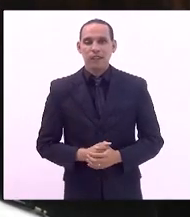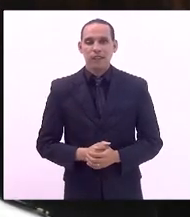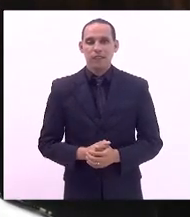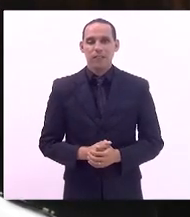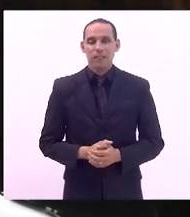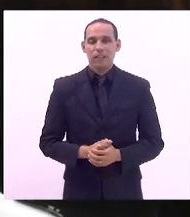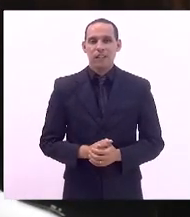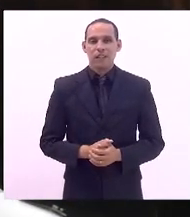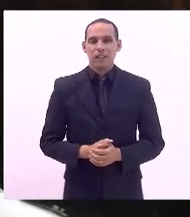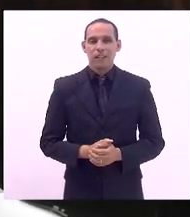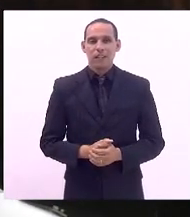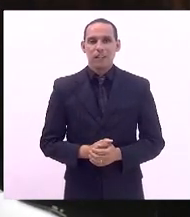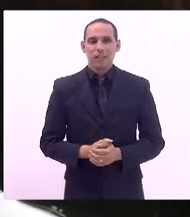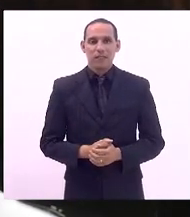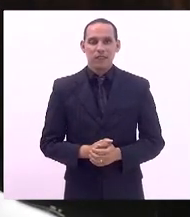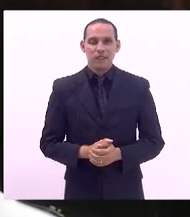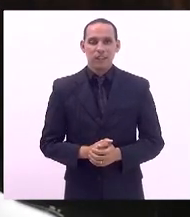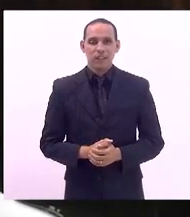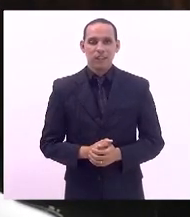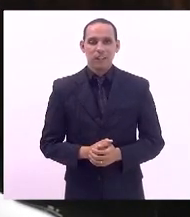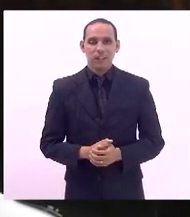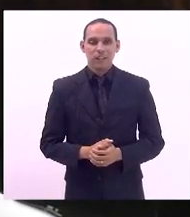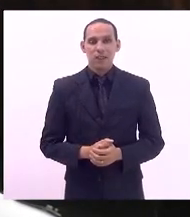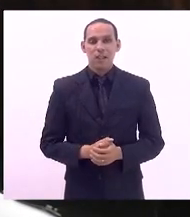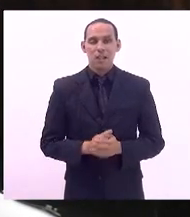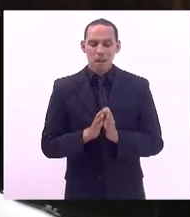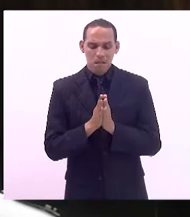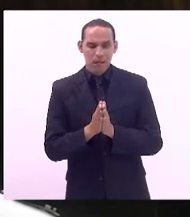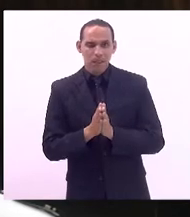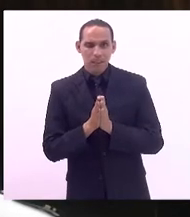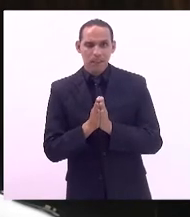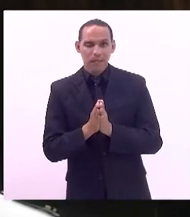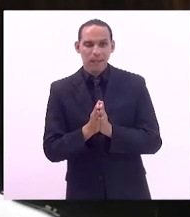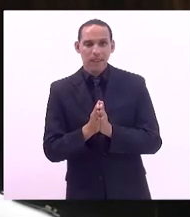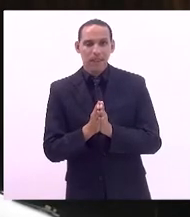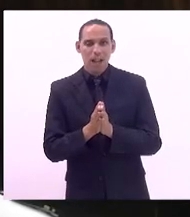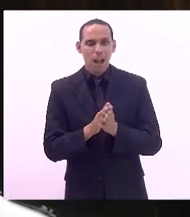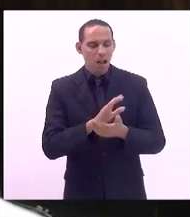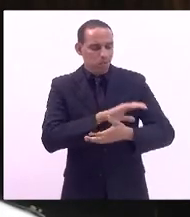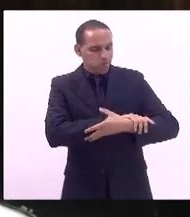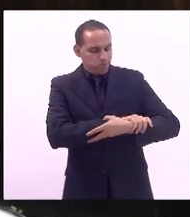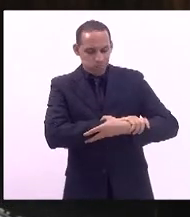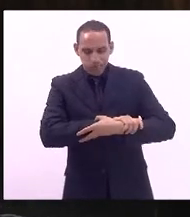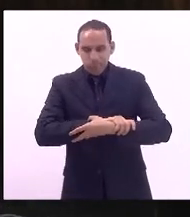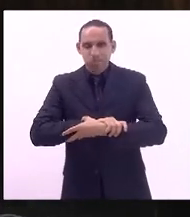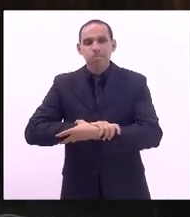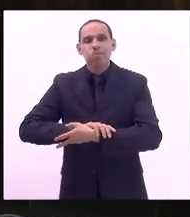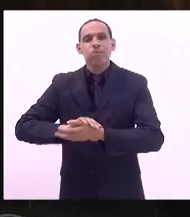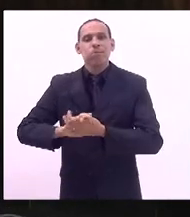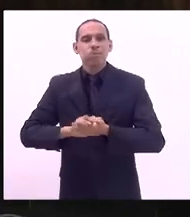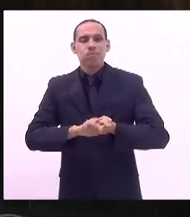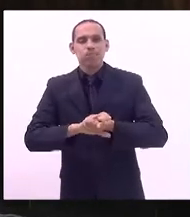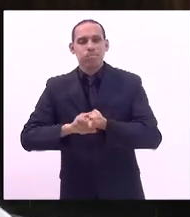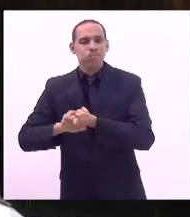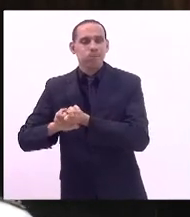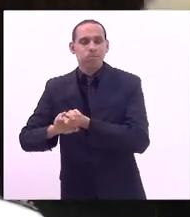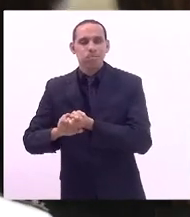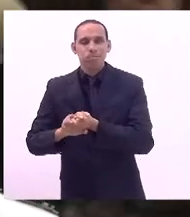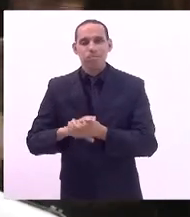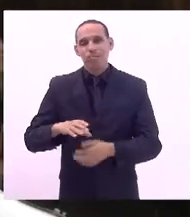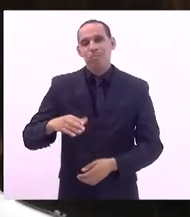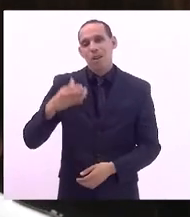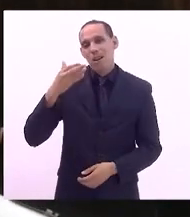conduzir-se essa essa oração essa prece com todos nós de mãos dadas mostrando a nossa